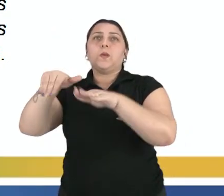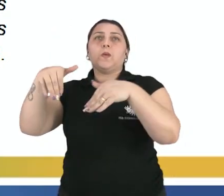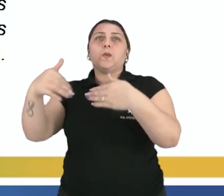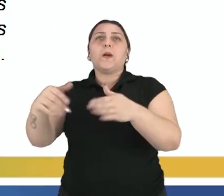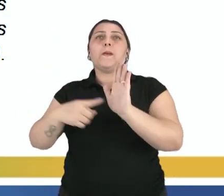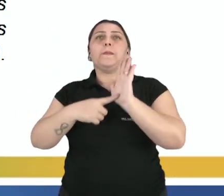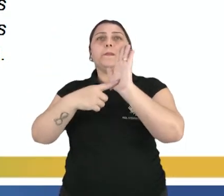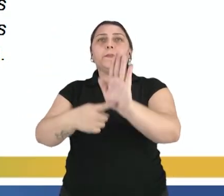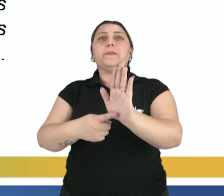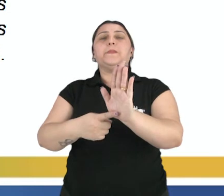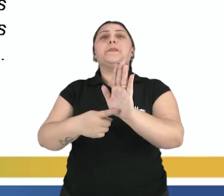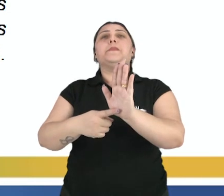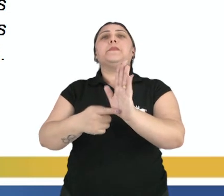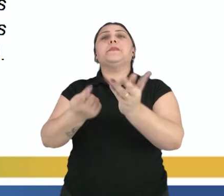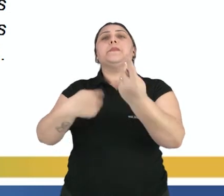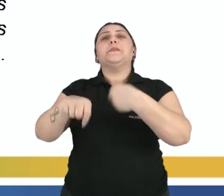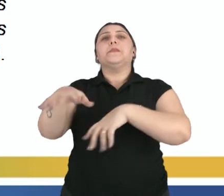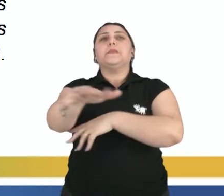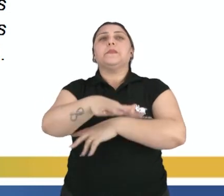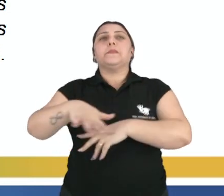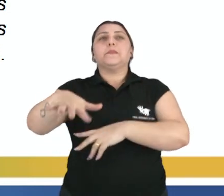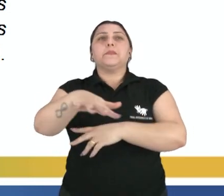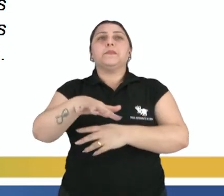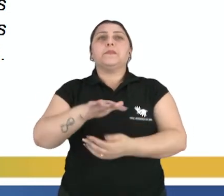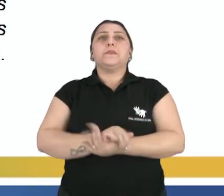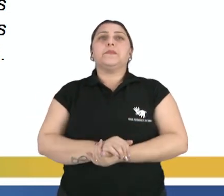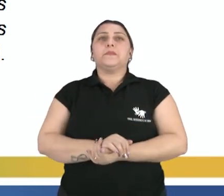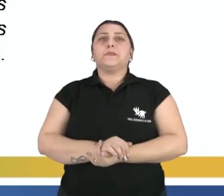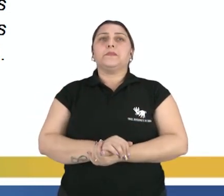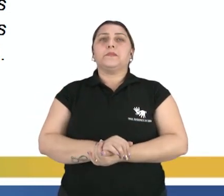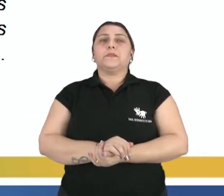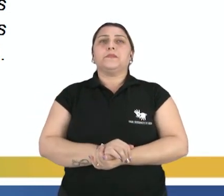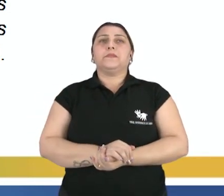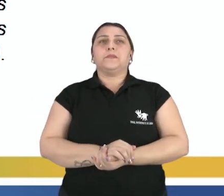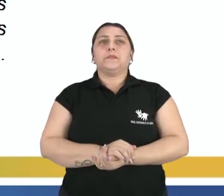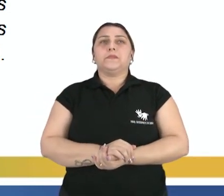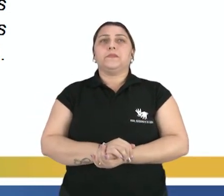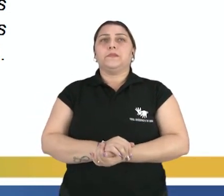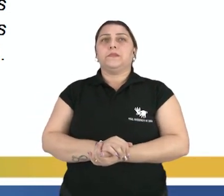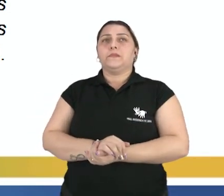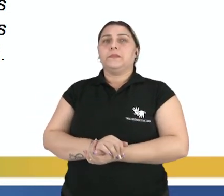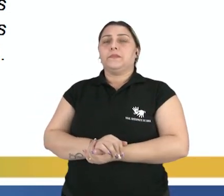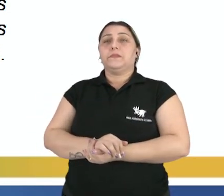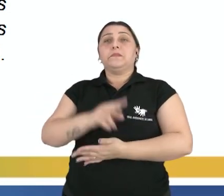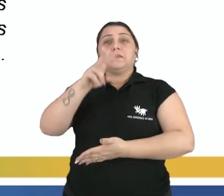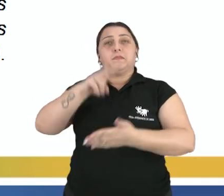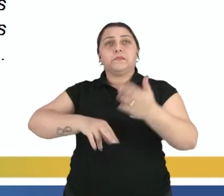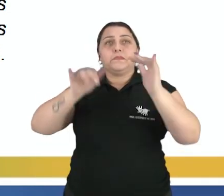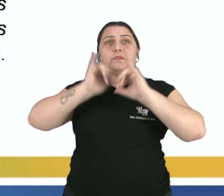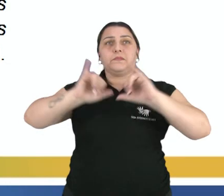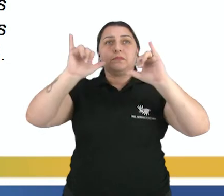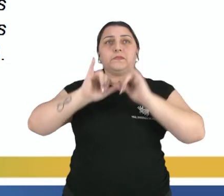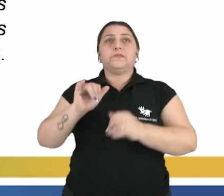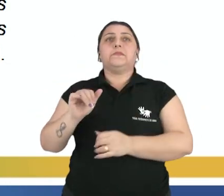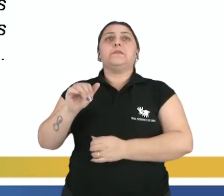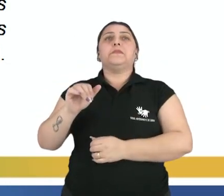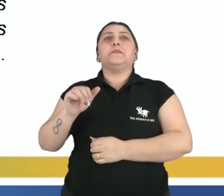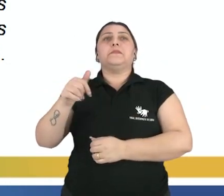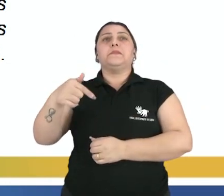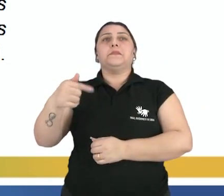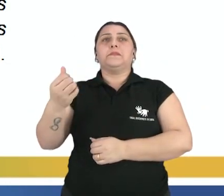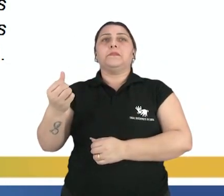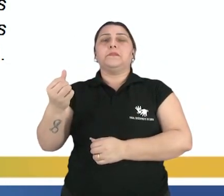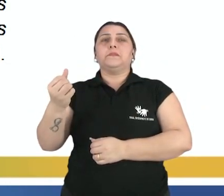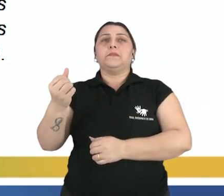pobreza no mundo. Entre elas estão os indicadores socioeconômicos. Leia a informação a seguir.